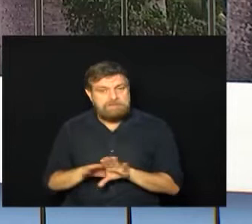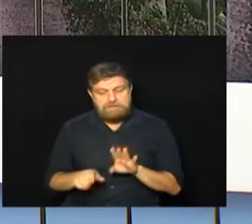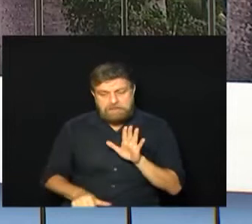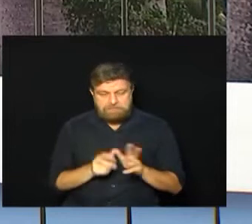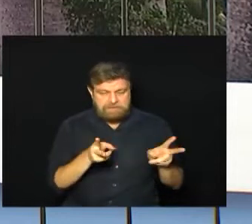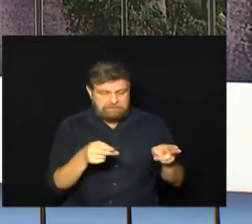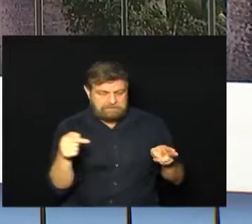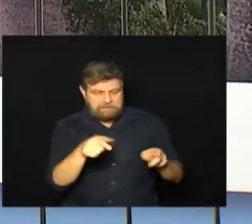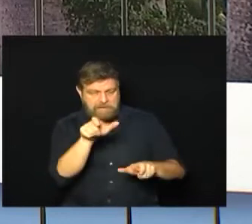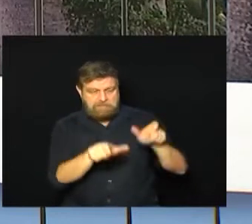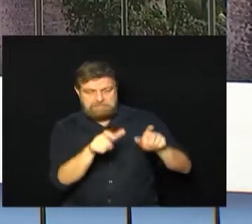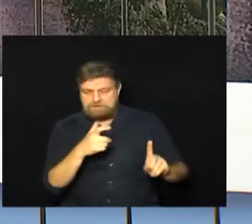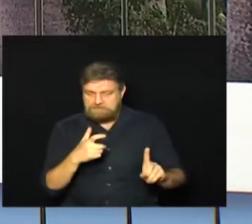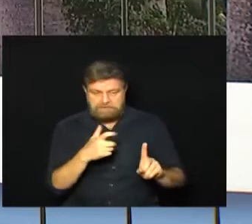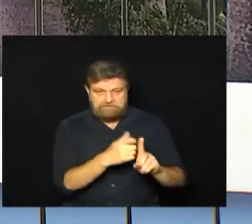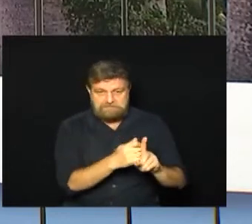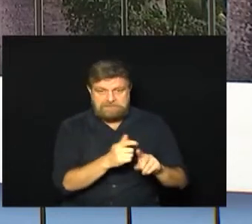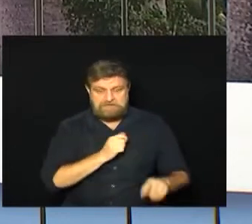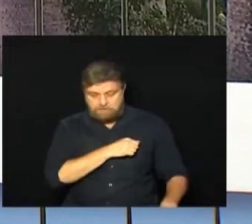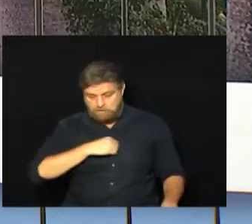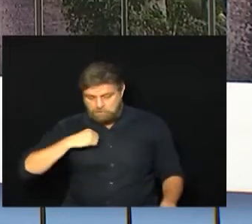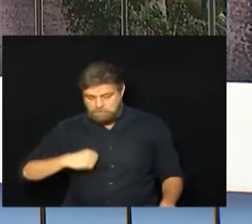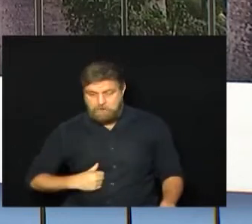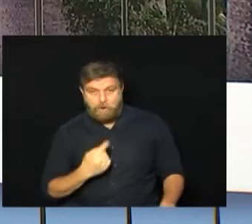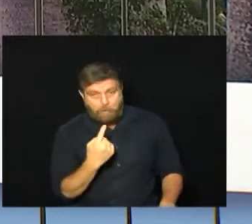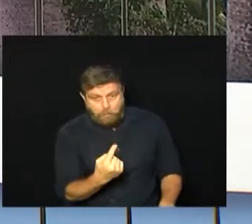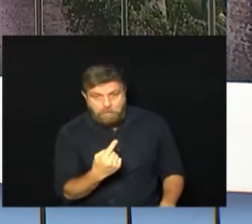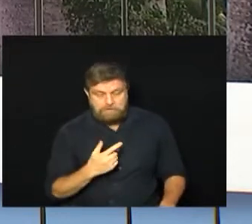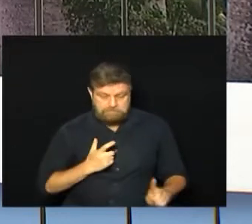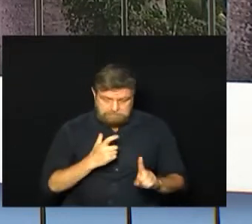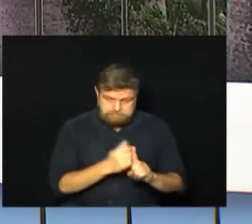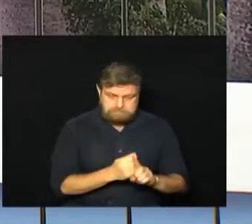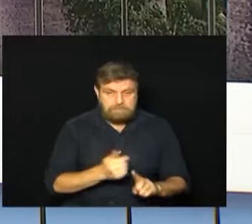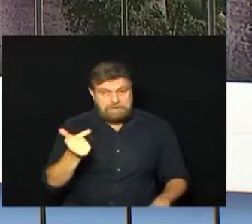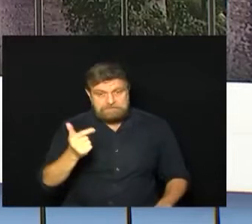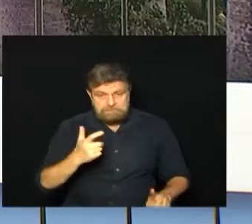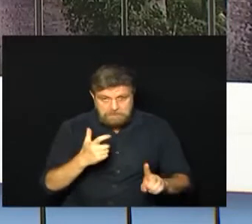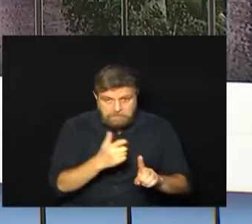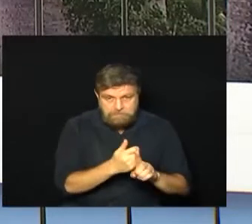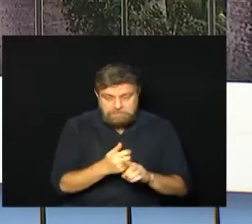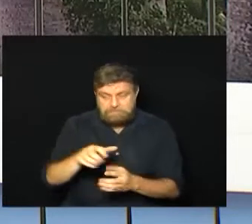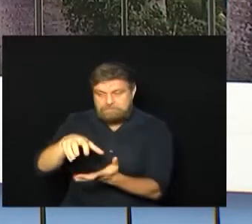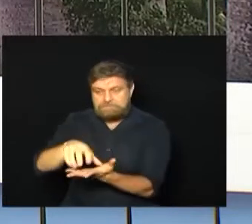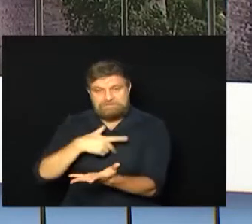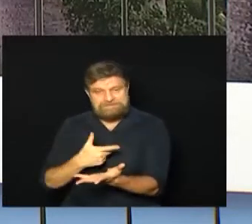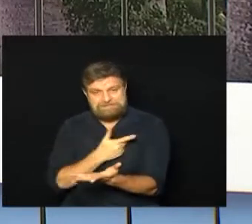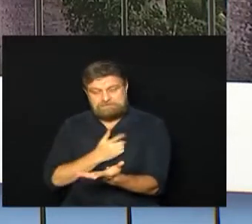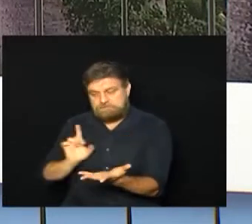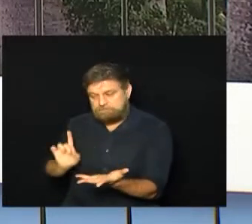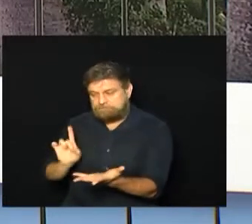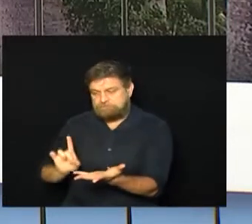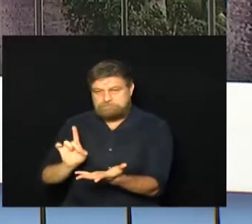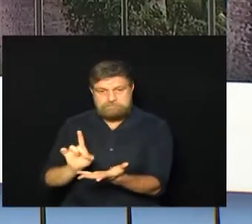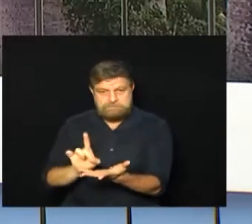pacientes não vacinados ou vacinados com Coronavac, 1 ou 2 doses aí, que procuraram serviços de saúde municipal,